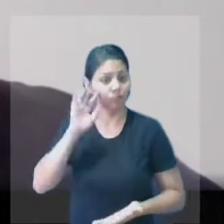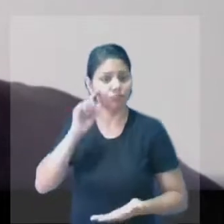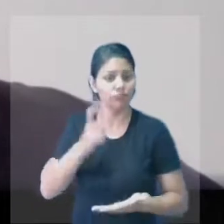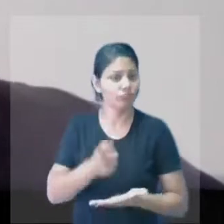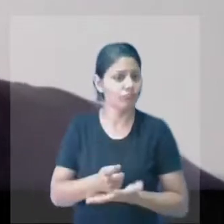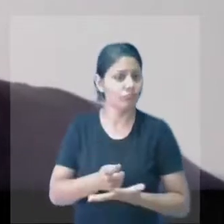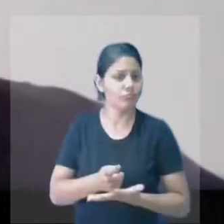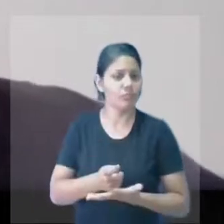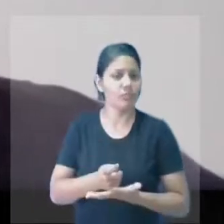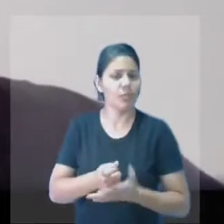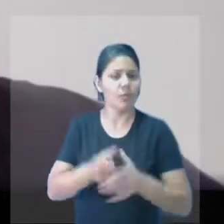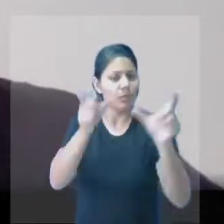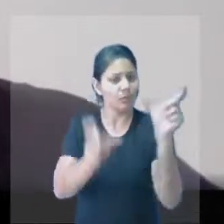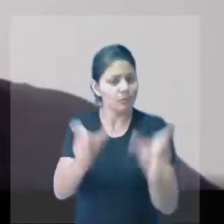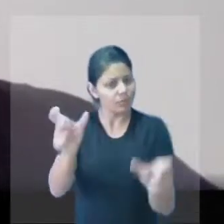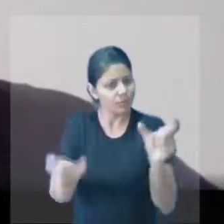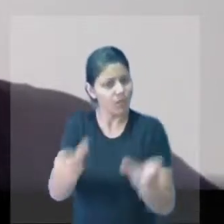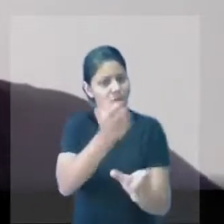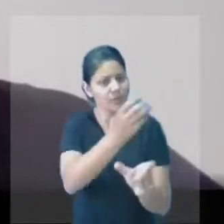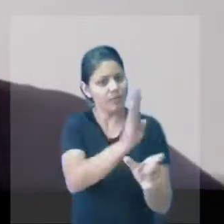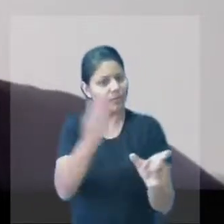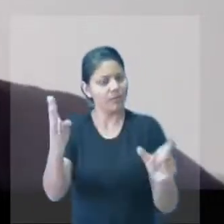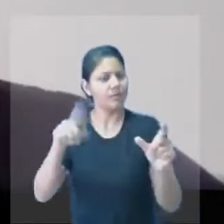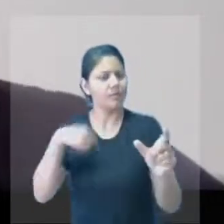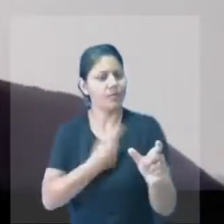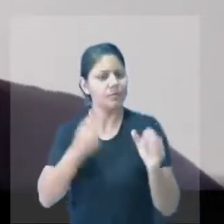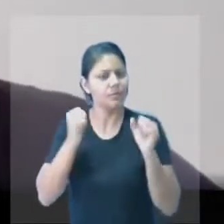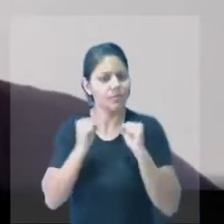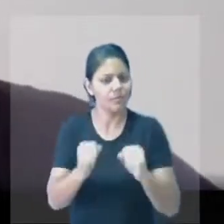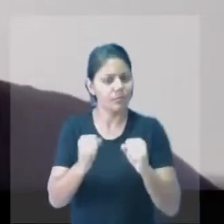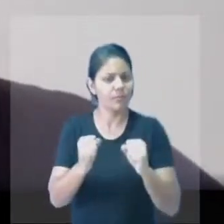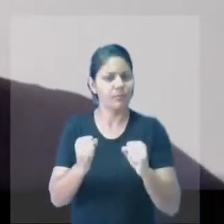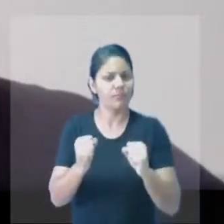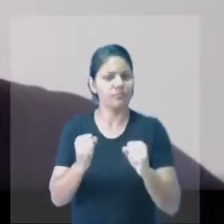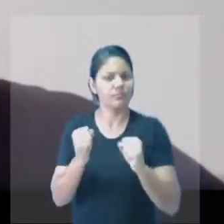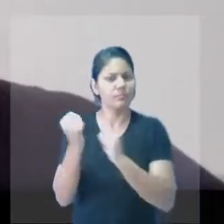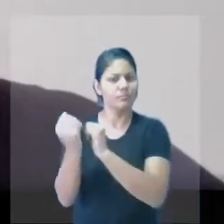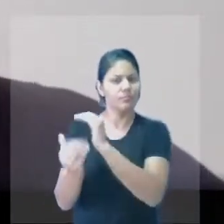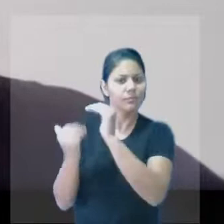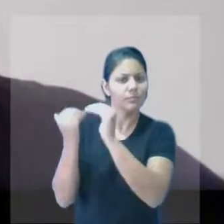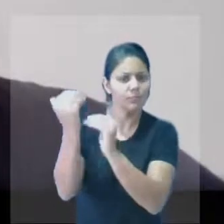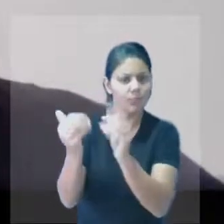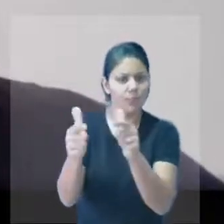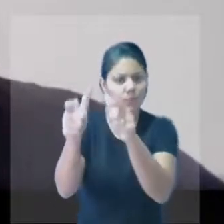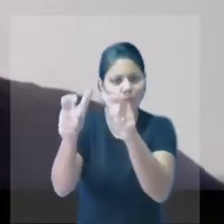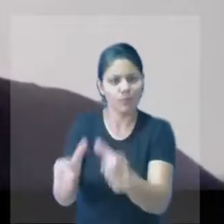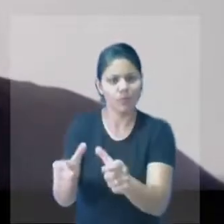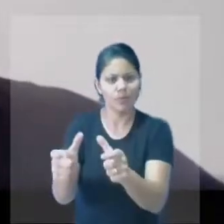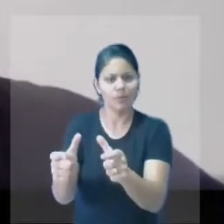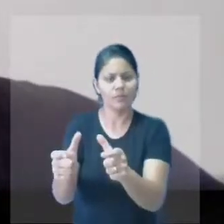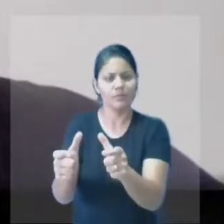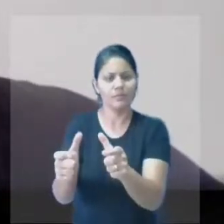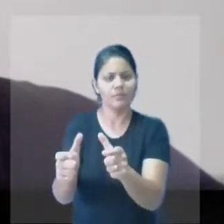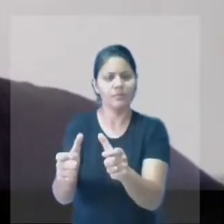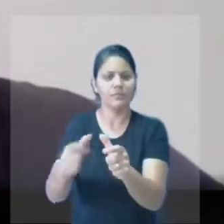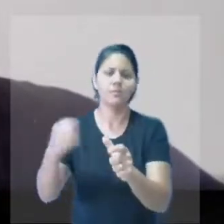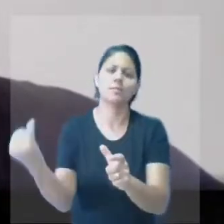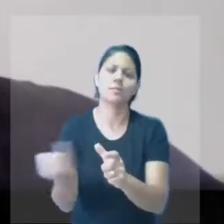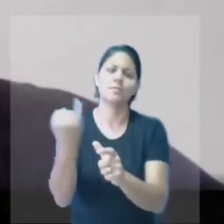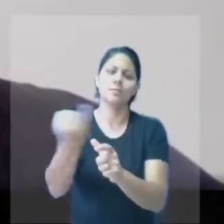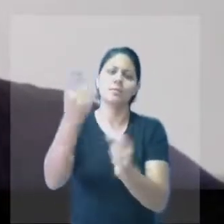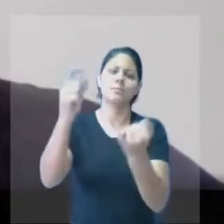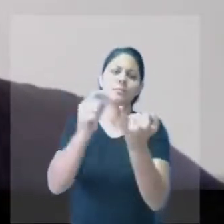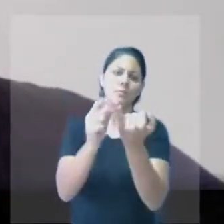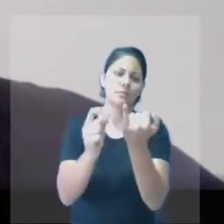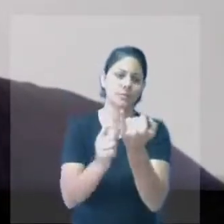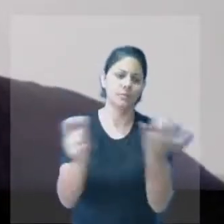esses espaços, né? Para que a gente possa cada vez mais tornar isso um espaço mais e mais importante na nossa instituição,